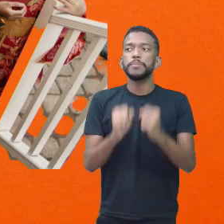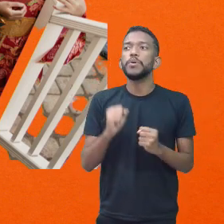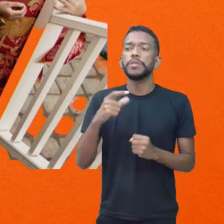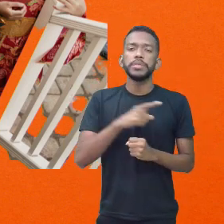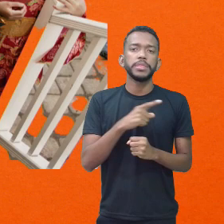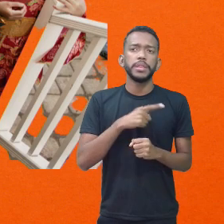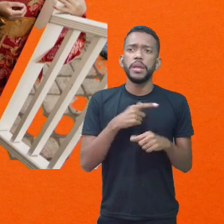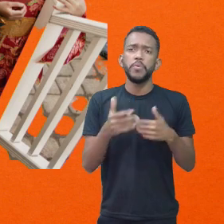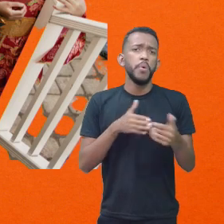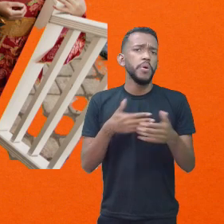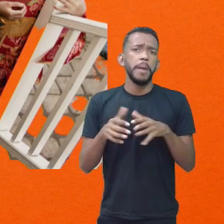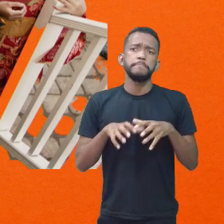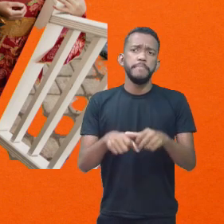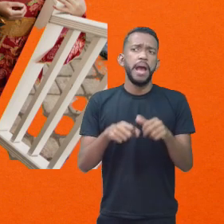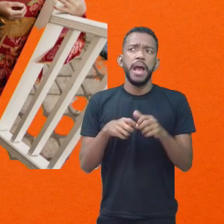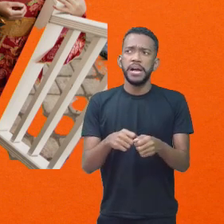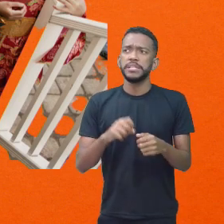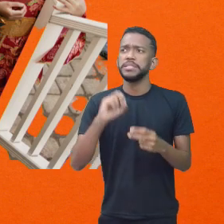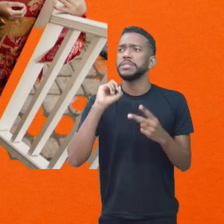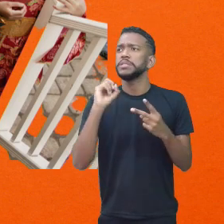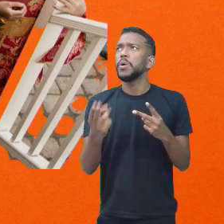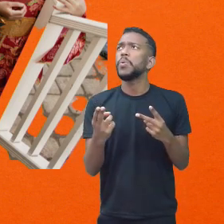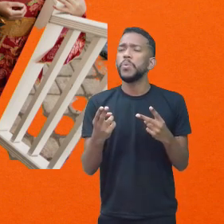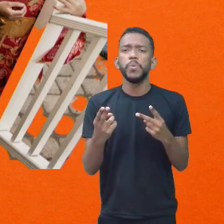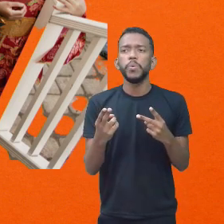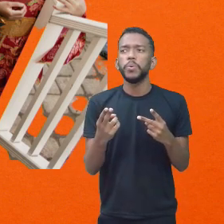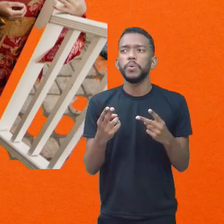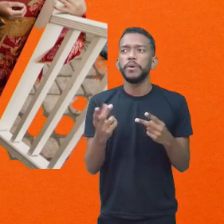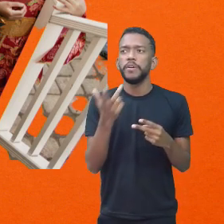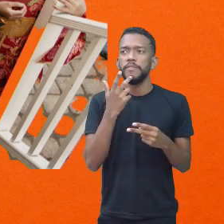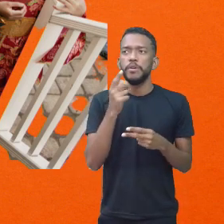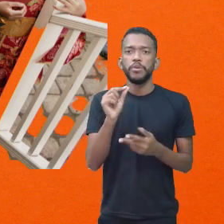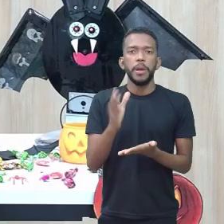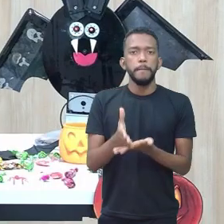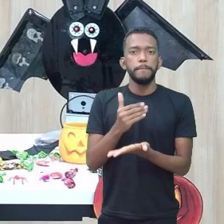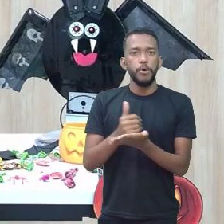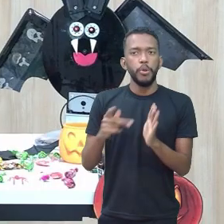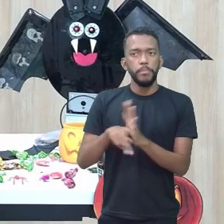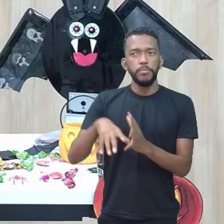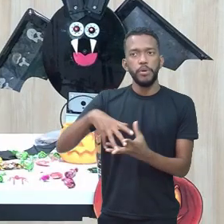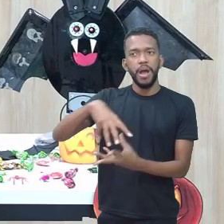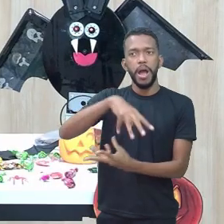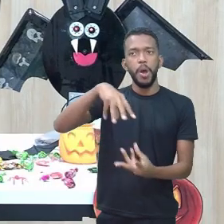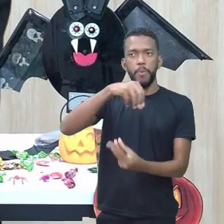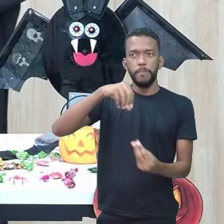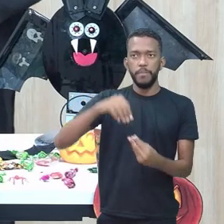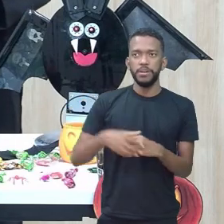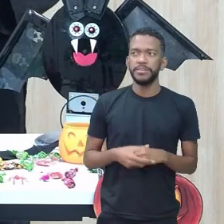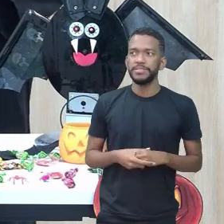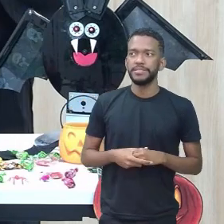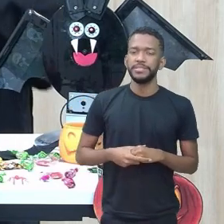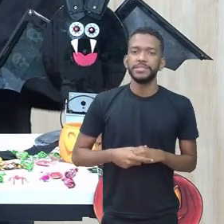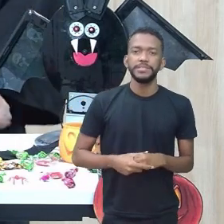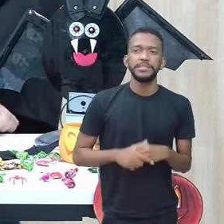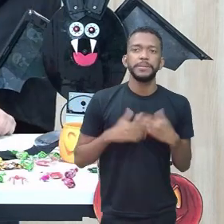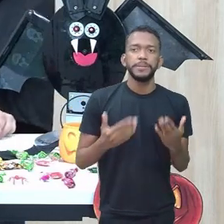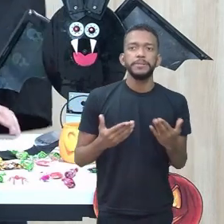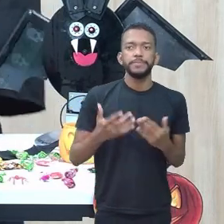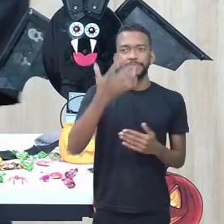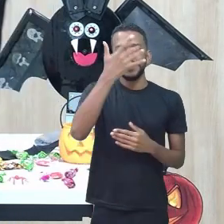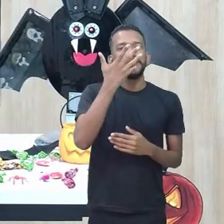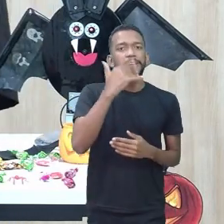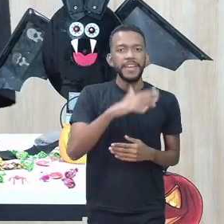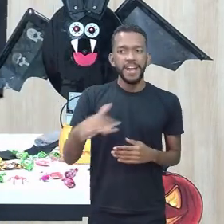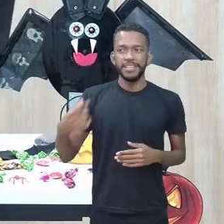uma massa qualquer, tá certo? É chamado de bolo das almas que eles faziam. Então, o menino passava